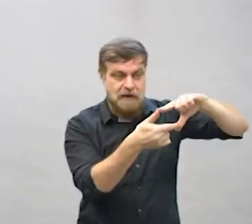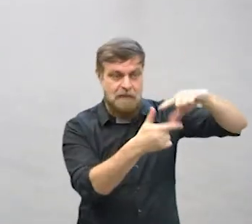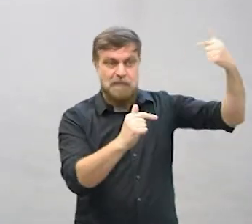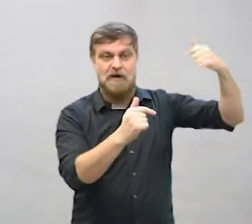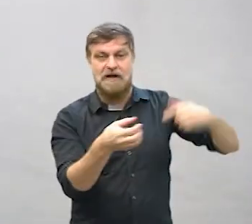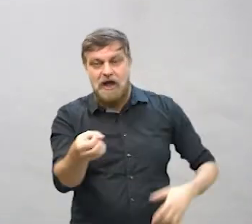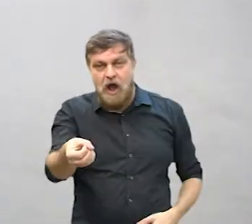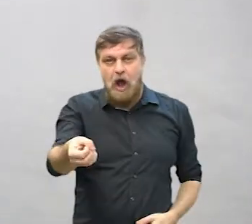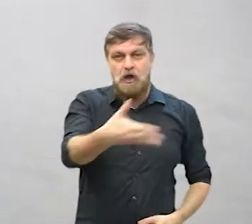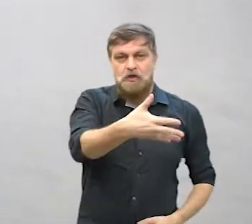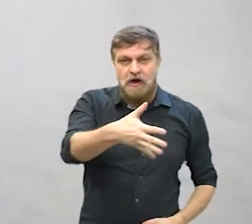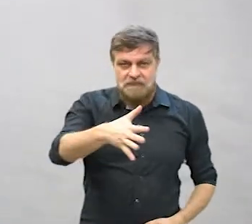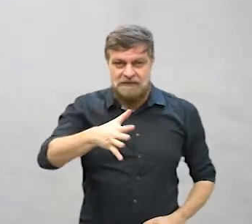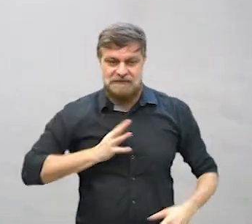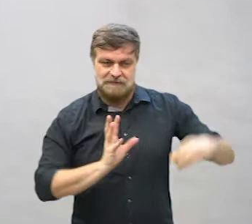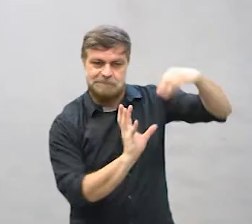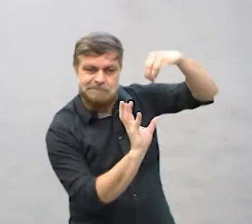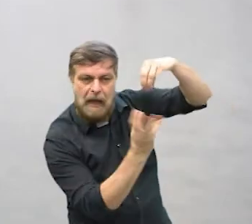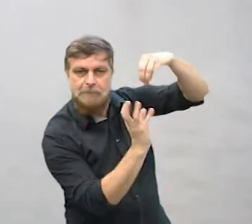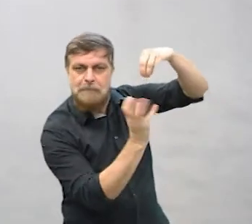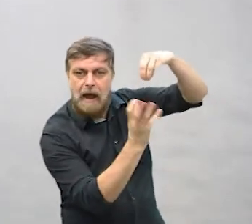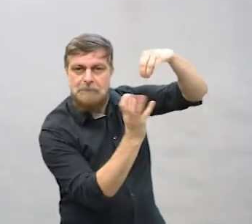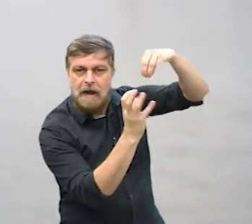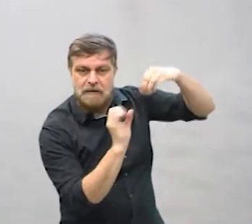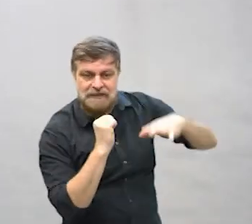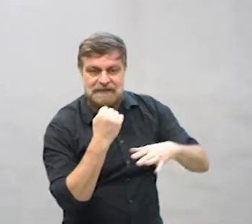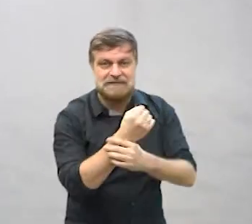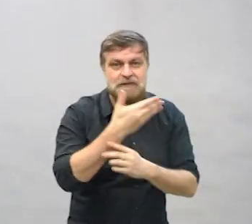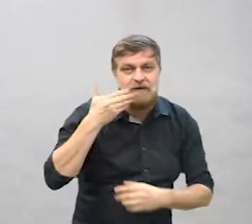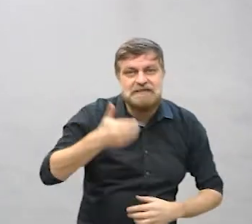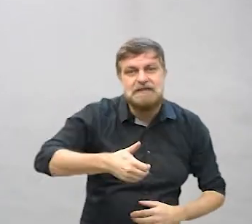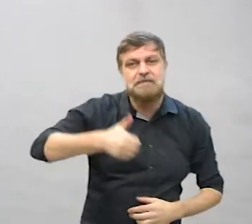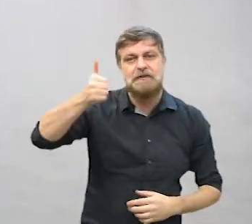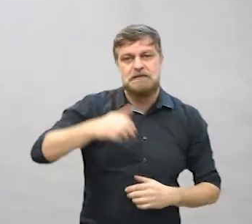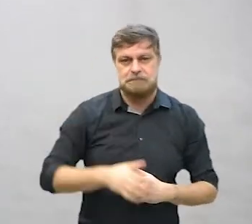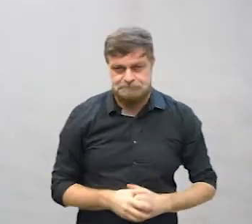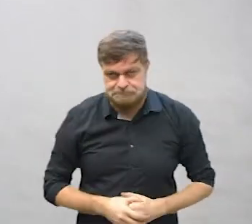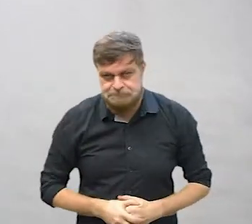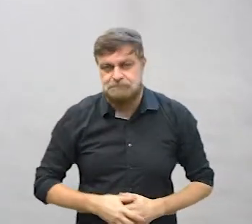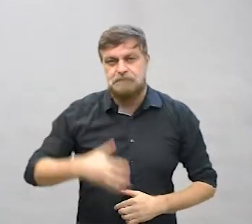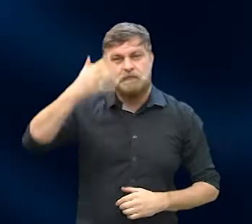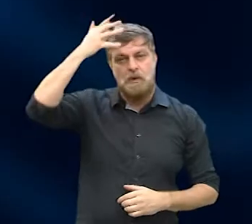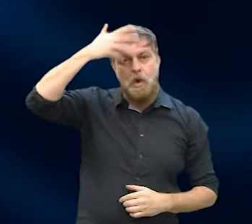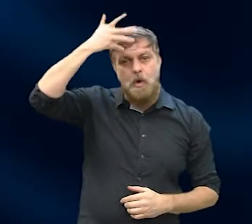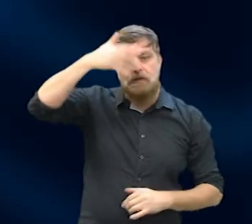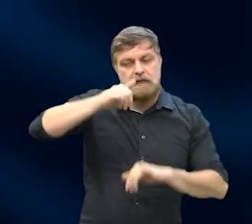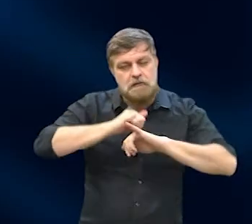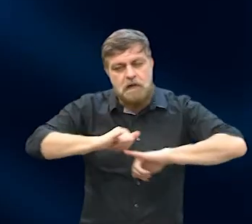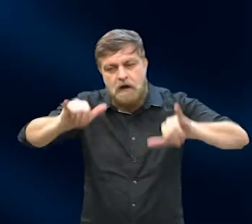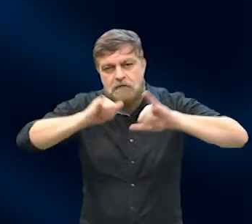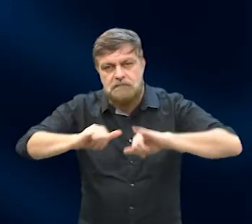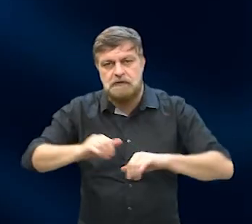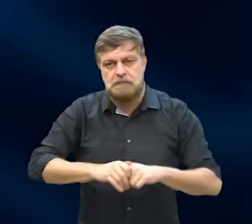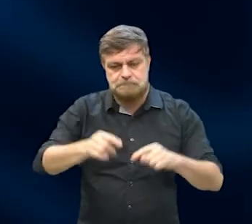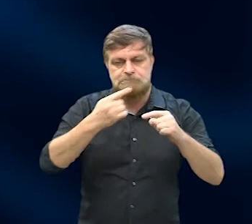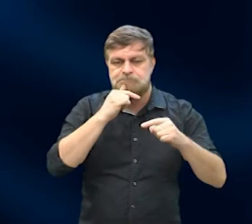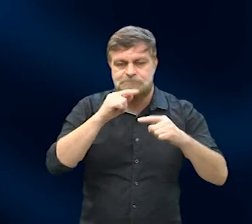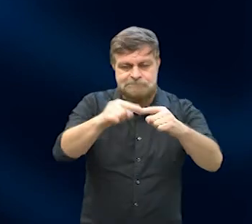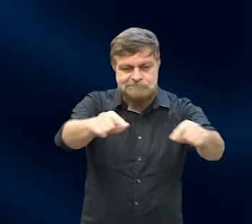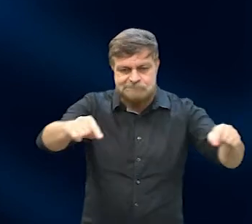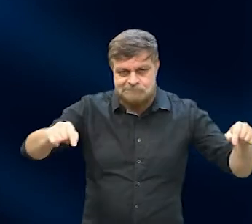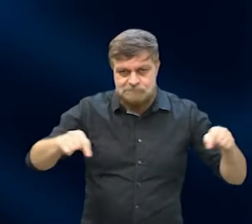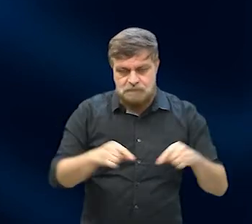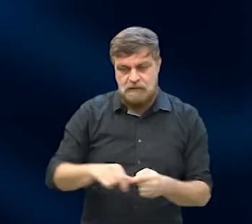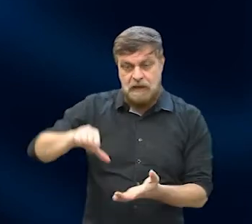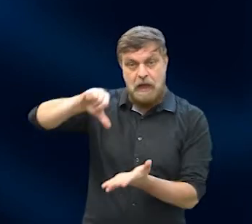a modernização dessas lâmpadas instaladas novas lâmpadas para que melhore a segurança aqui do Parque também o parlamentar disse também que